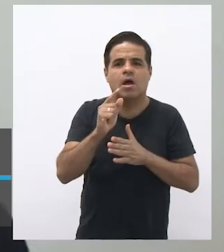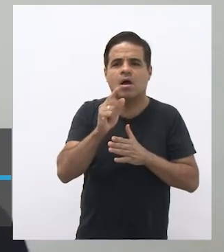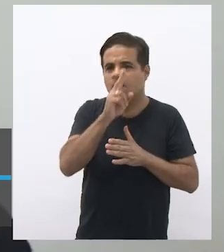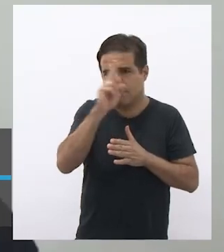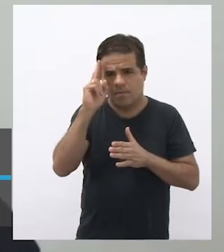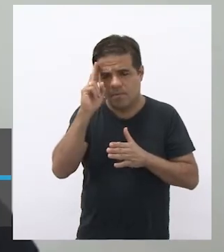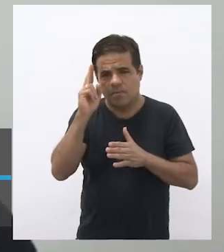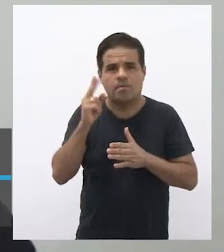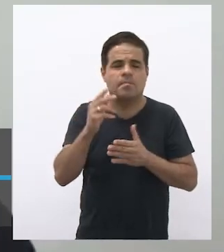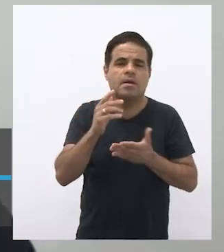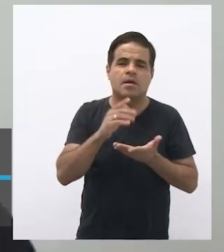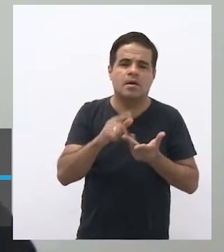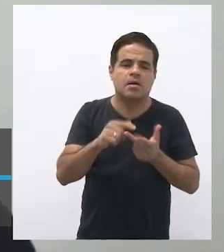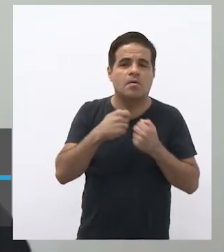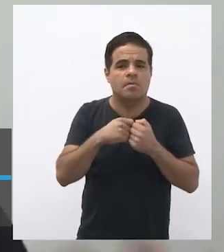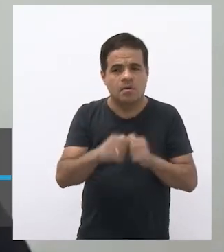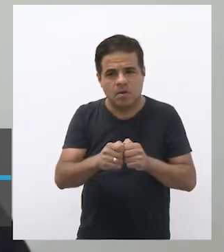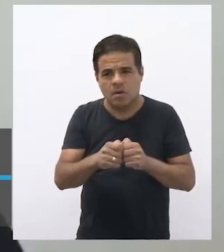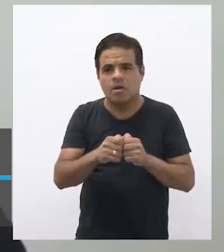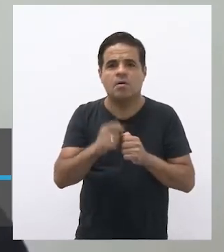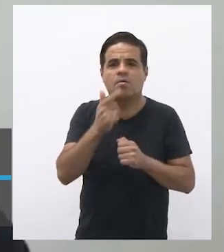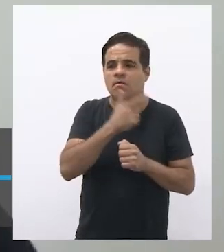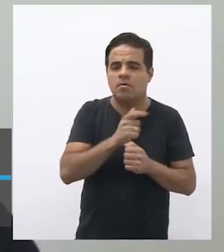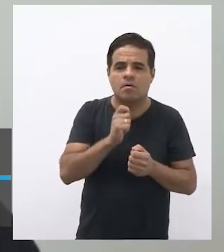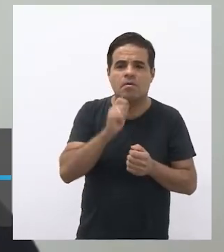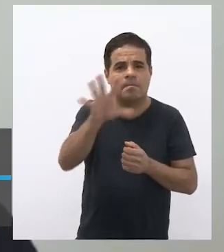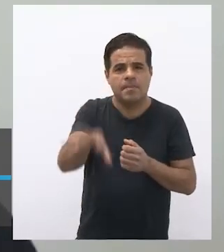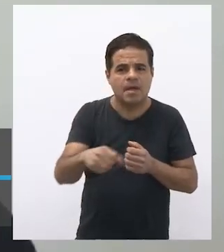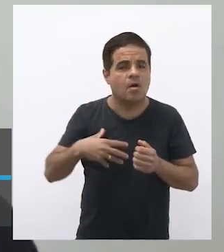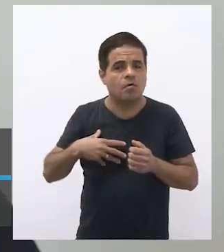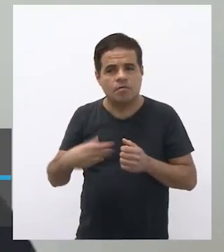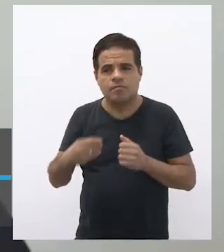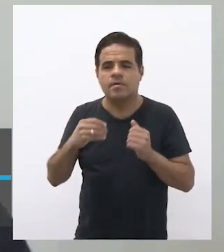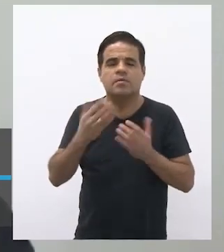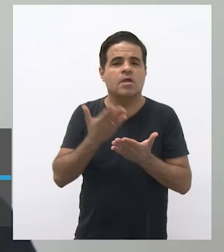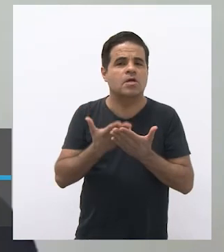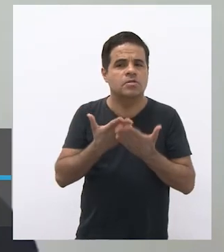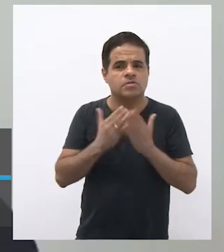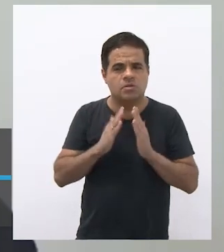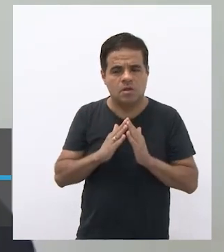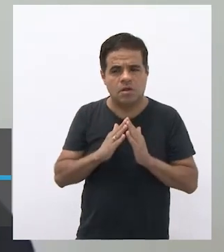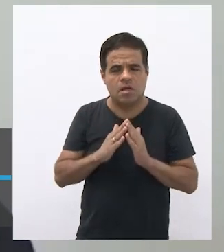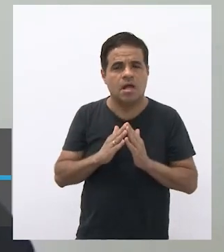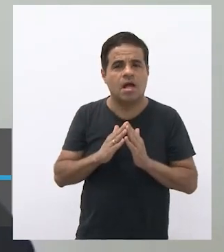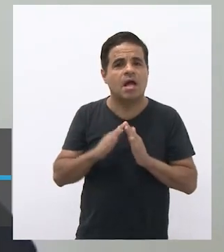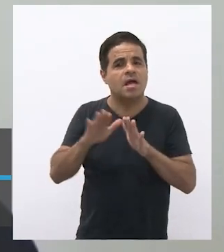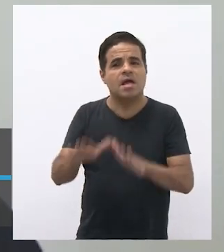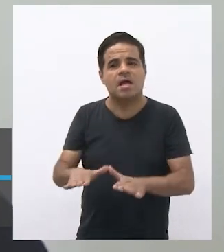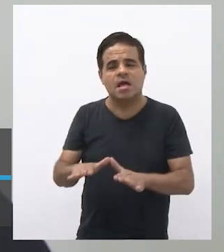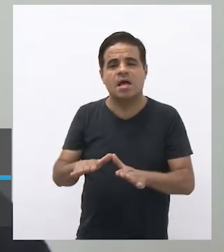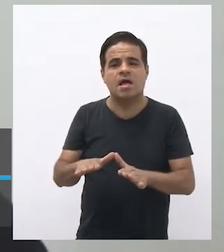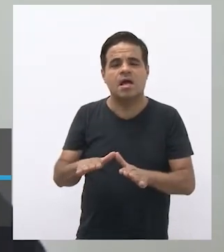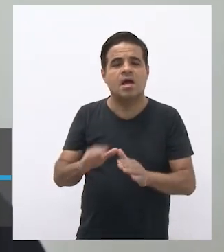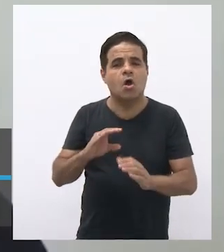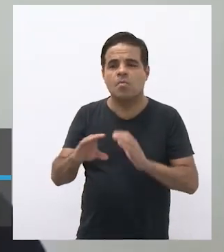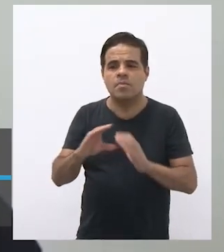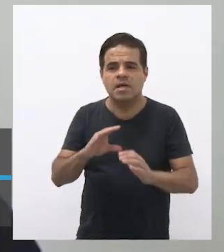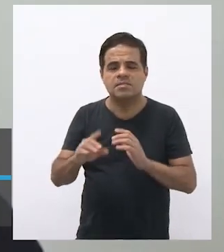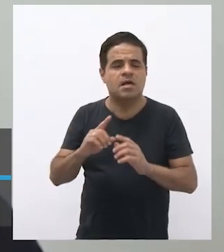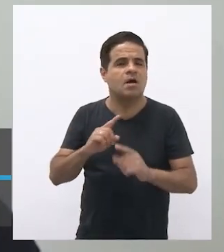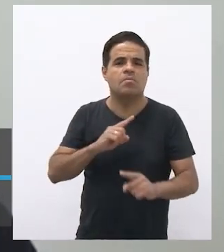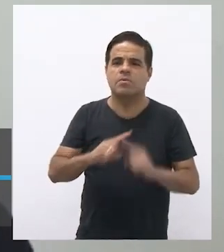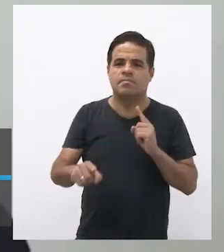nesses tratados internacionais, e, portanto, por isso, condenou o Estado brasileiro à produção dessa legislação de proteção às mulheres,